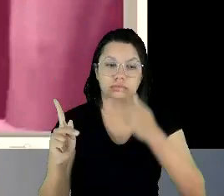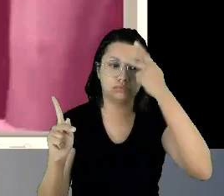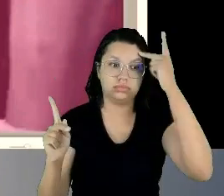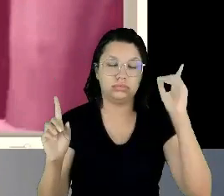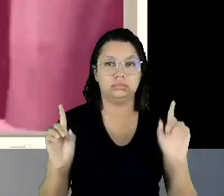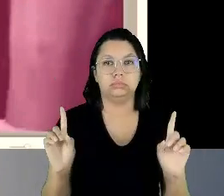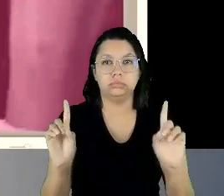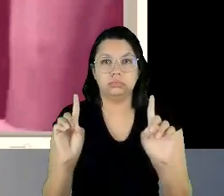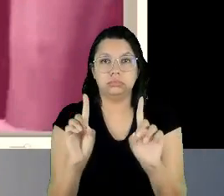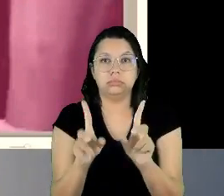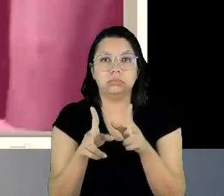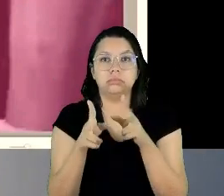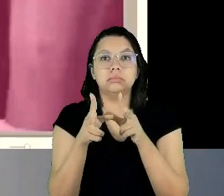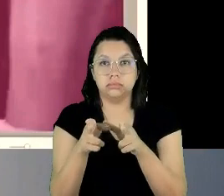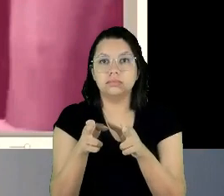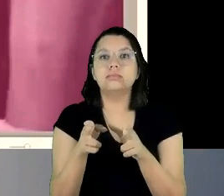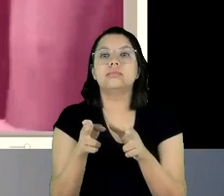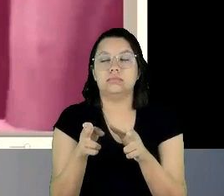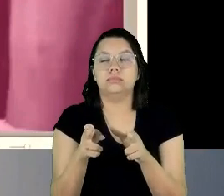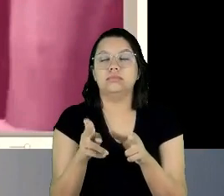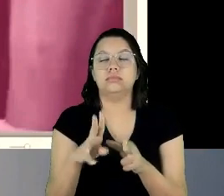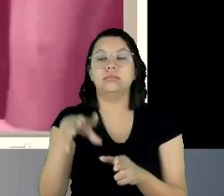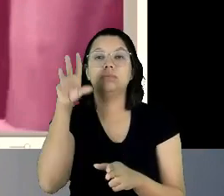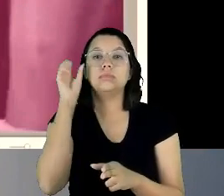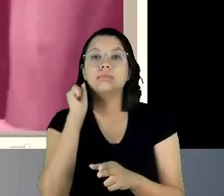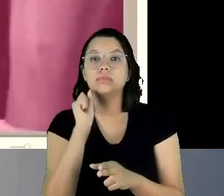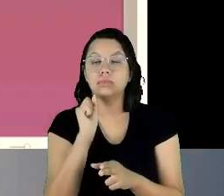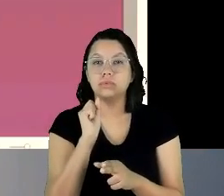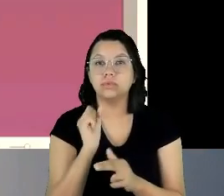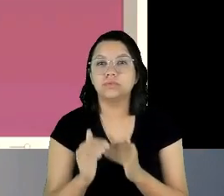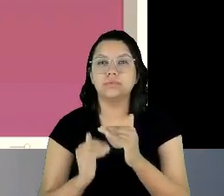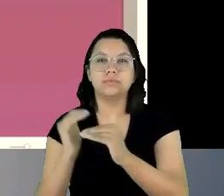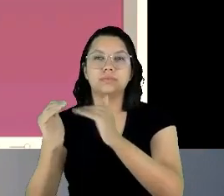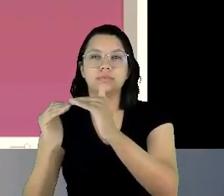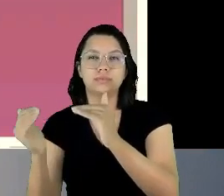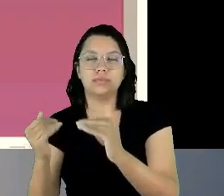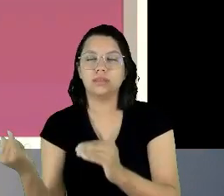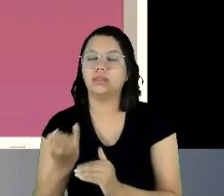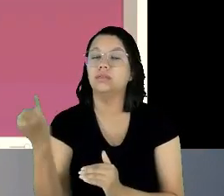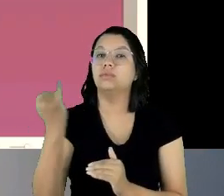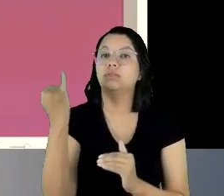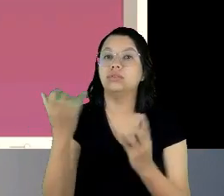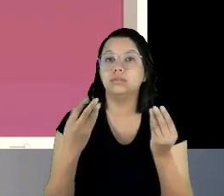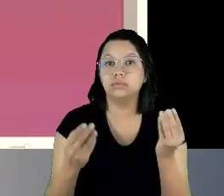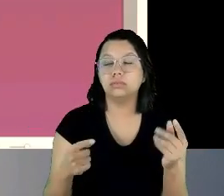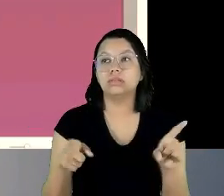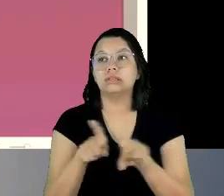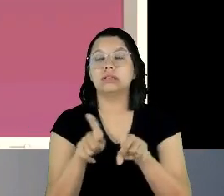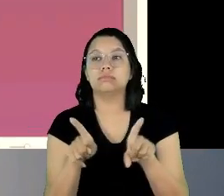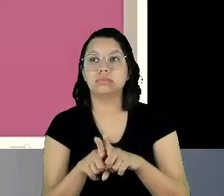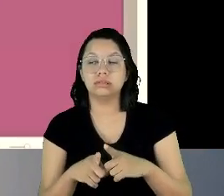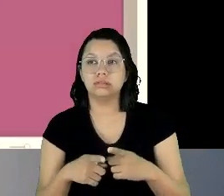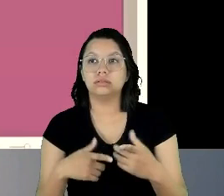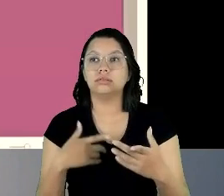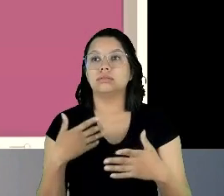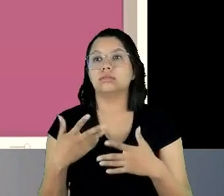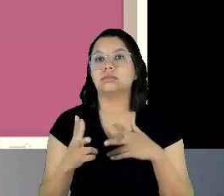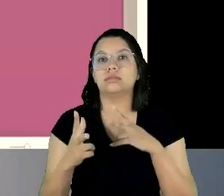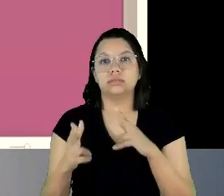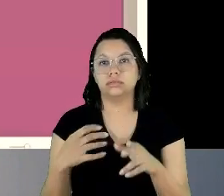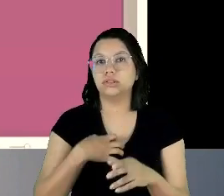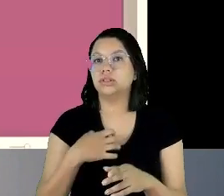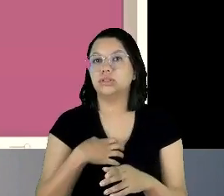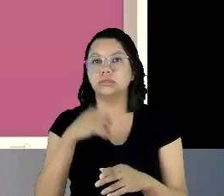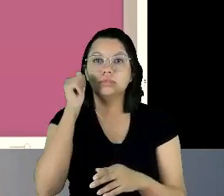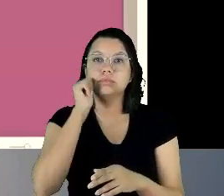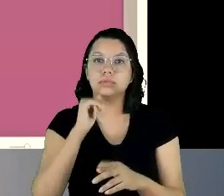igualdade, e com um processo de escuta que é tão importante, e que também é tão importante da mesma forma